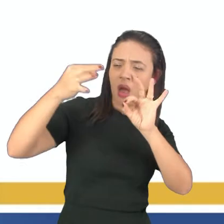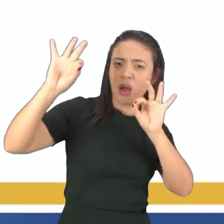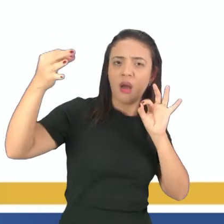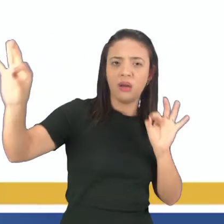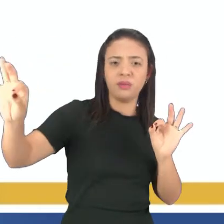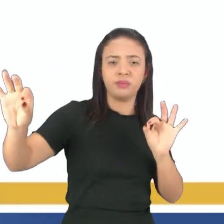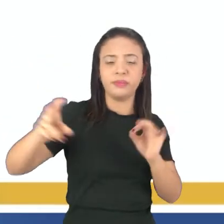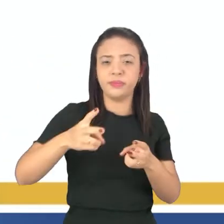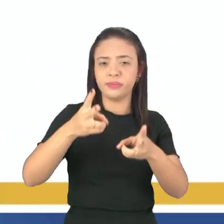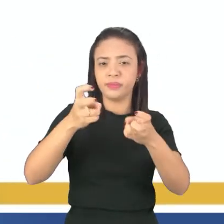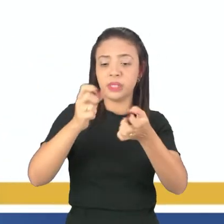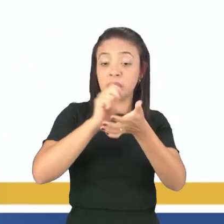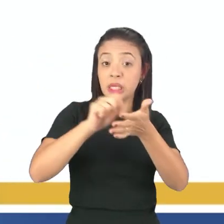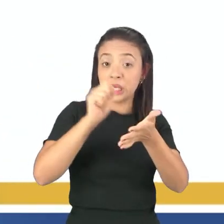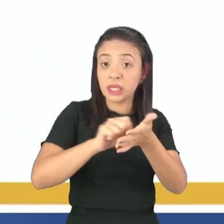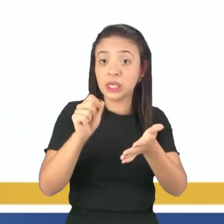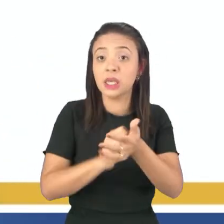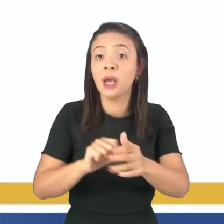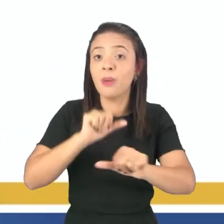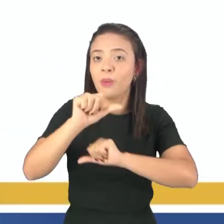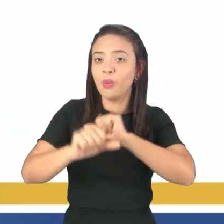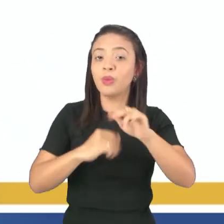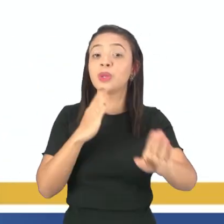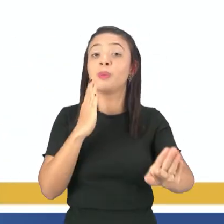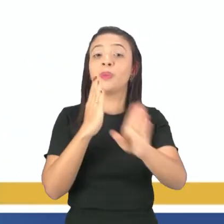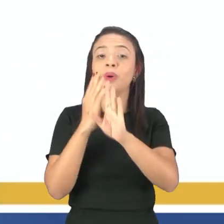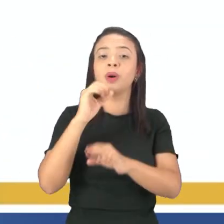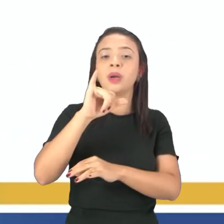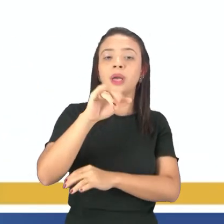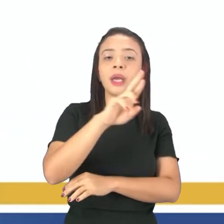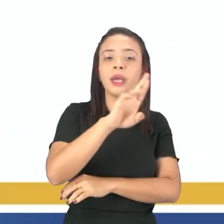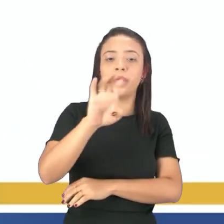palavras mudaram justamente porque eles são irregulares.